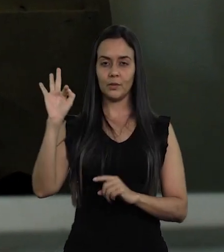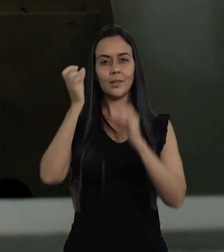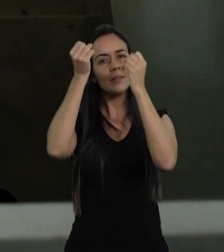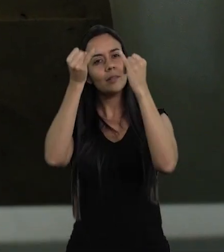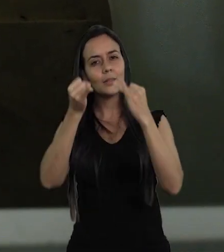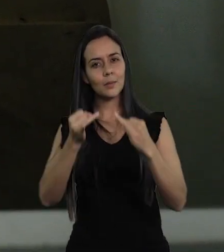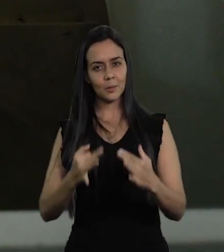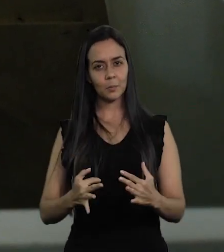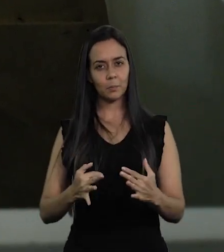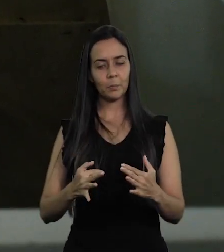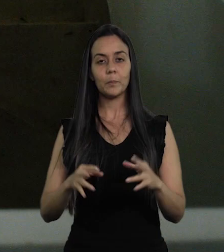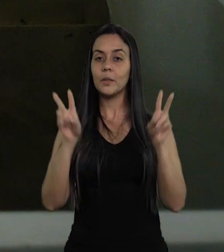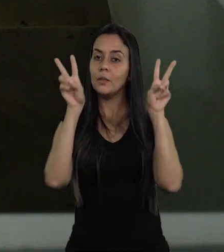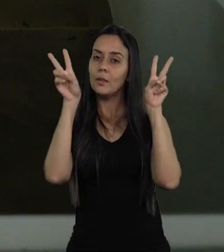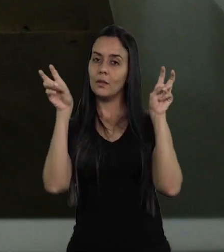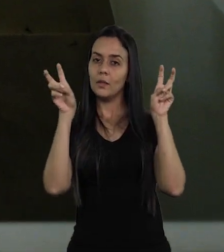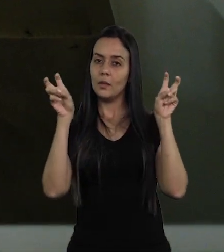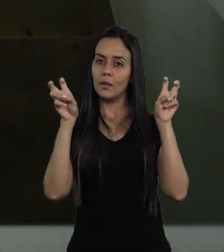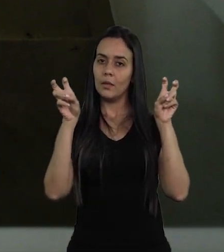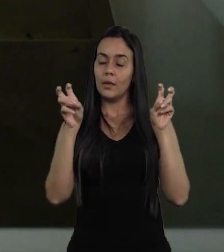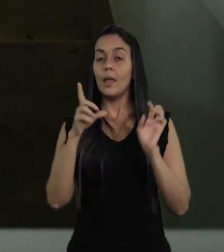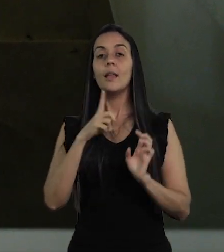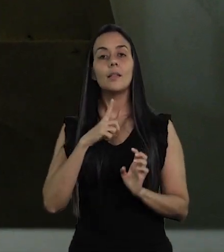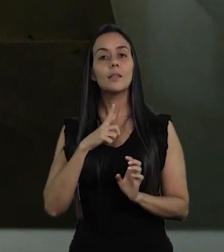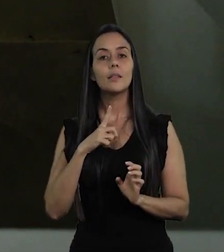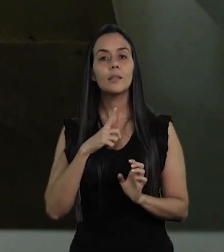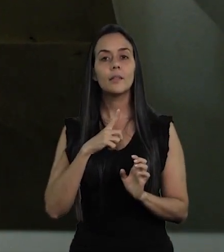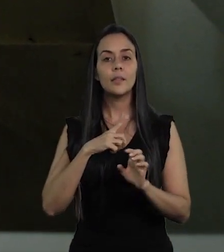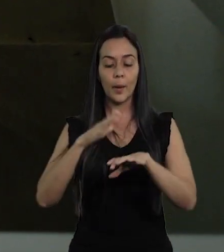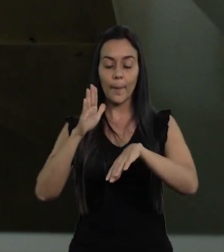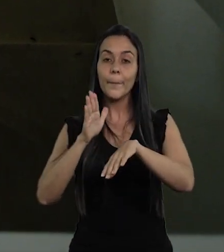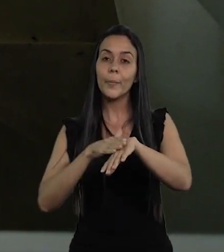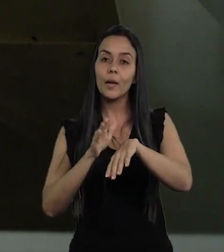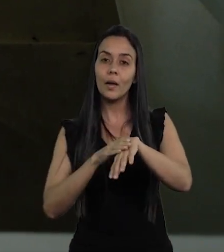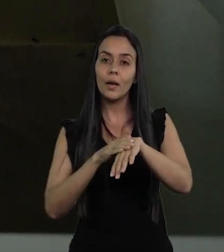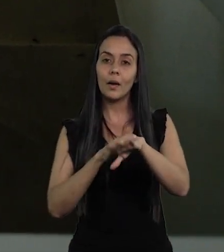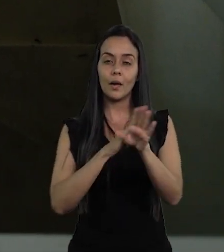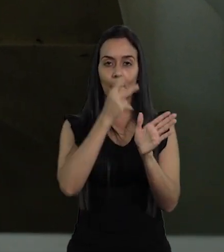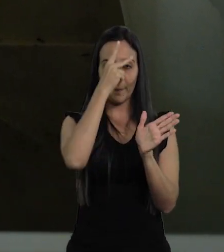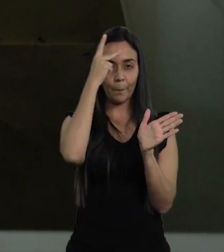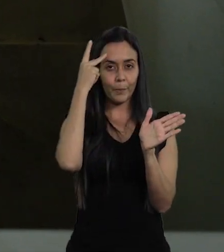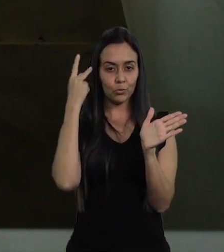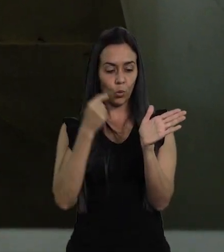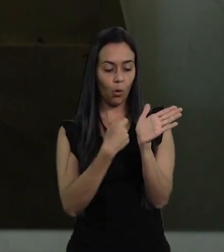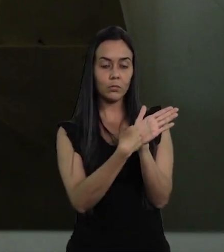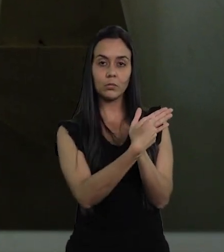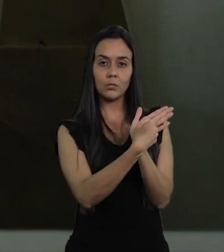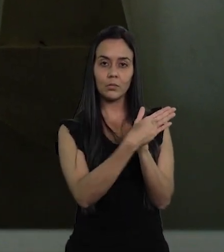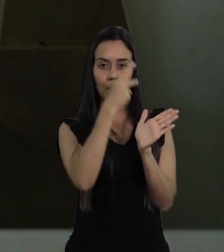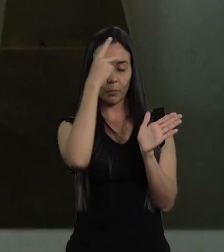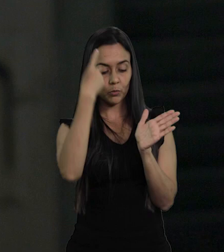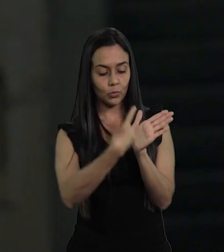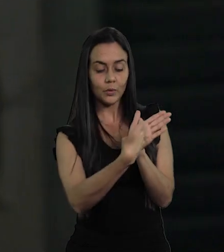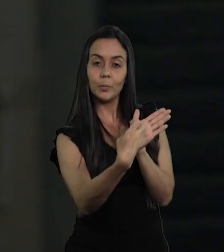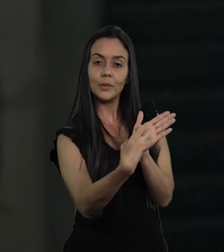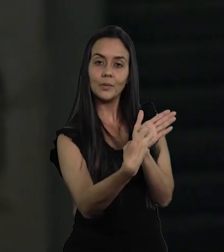forma, elaborada duas vezes. Uma pelo artista e outra pelo observador.